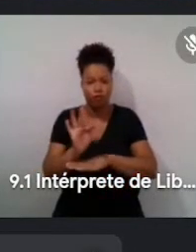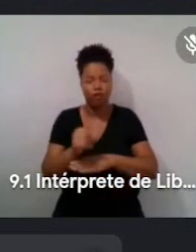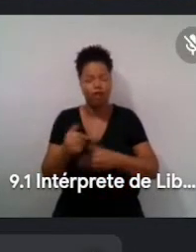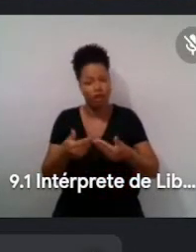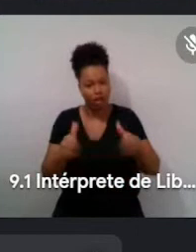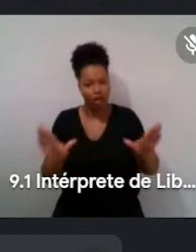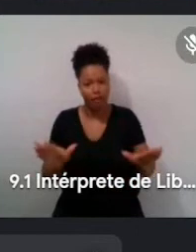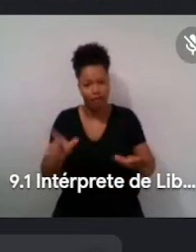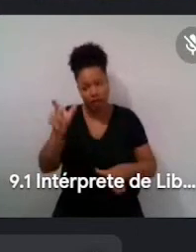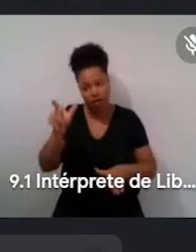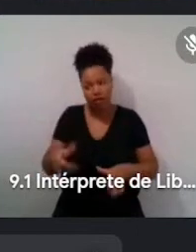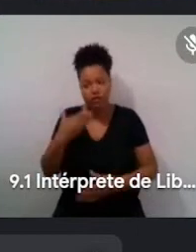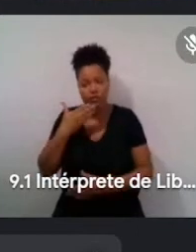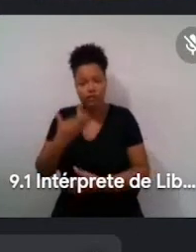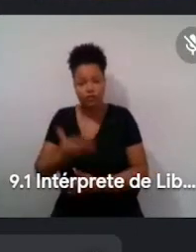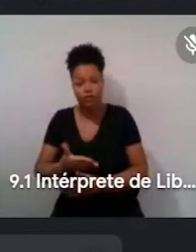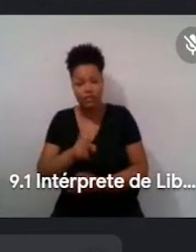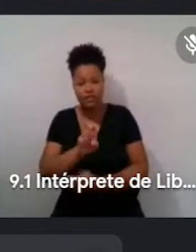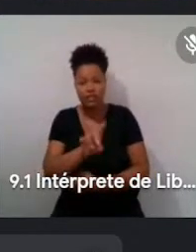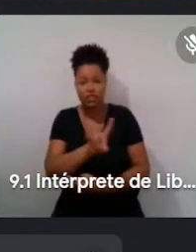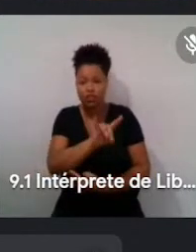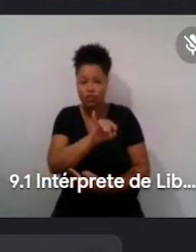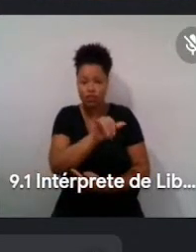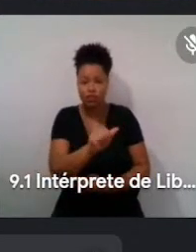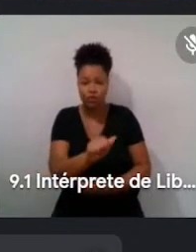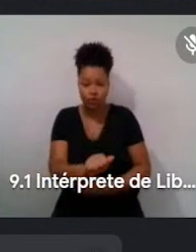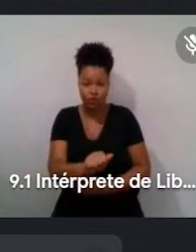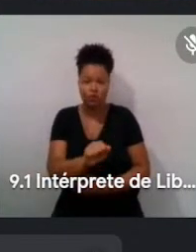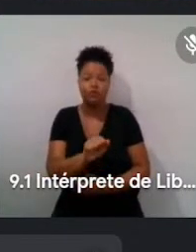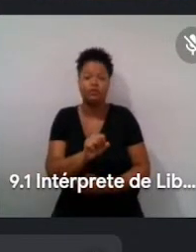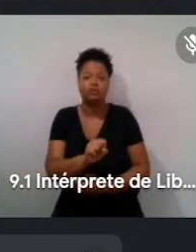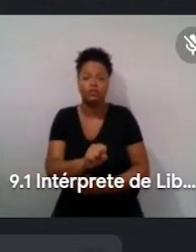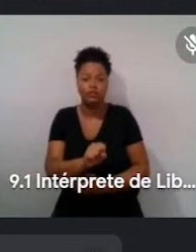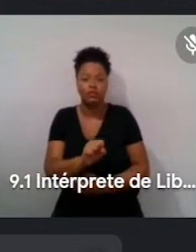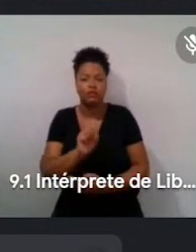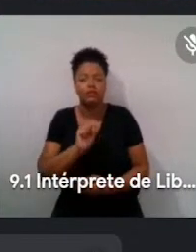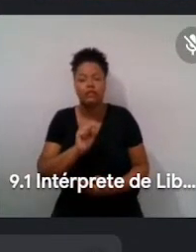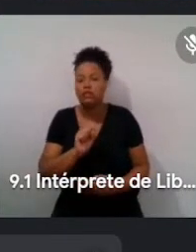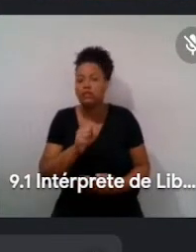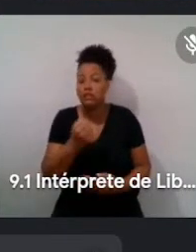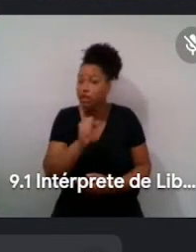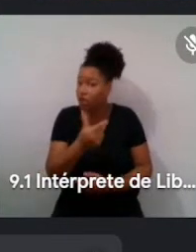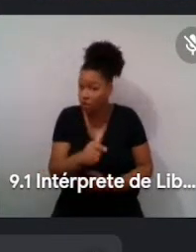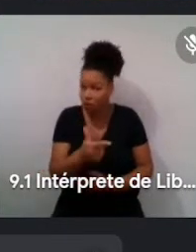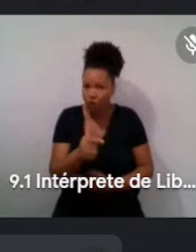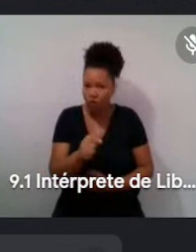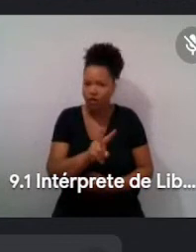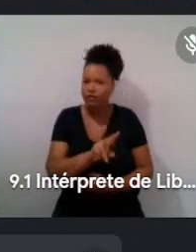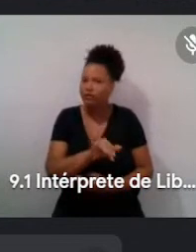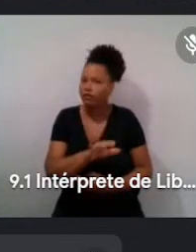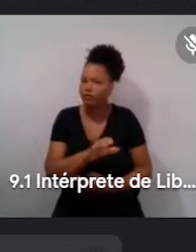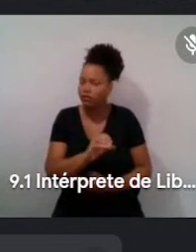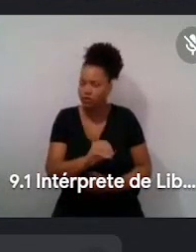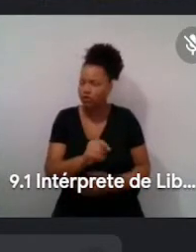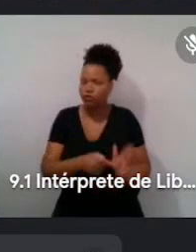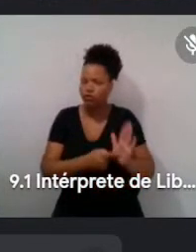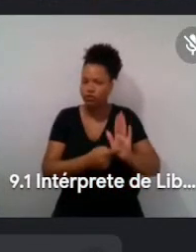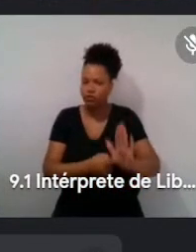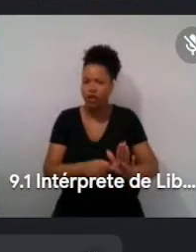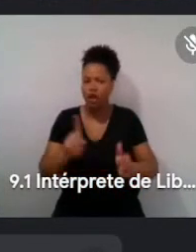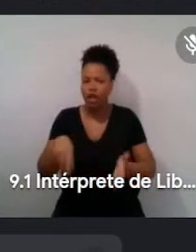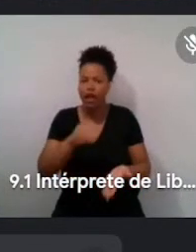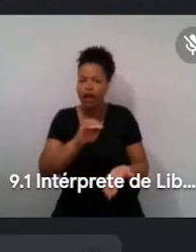ao recorrente para que, em 5 dias, sane o vício apontado, que, no caso, era a ausência de procuração por quem havia